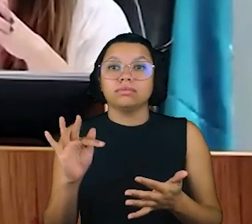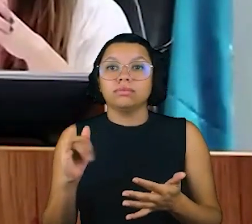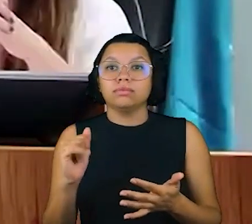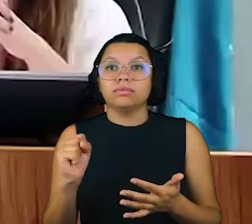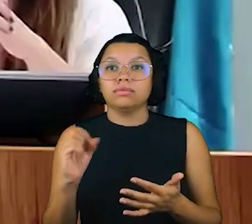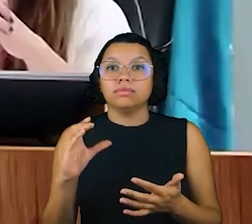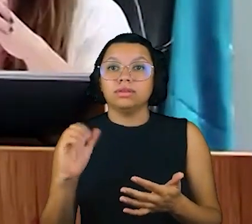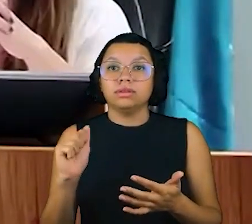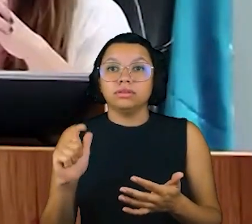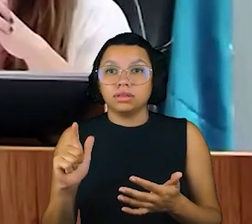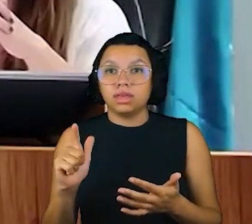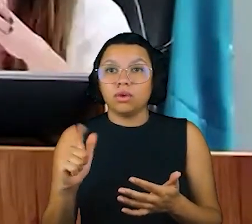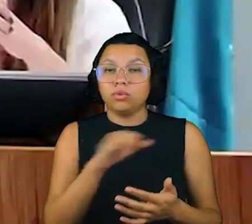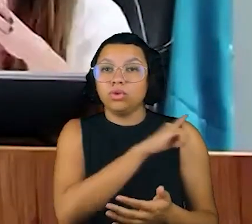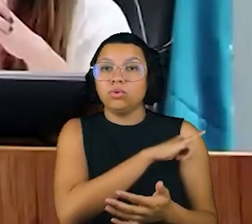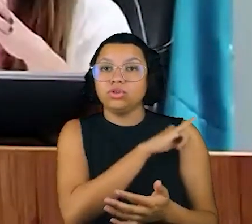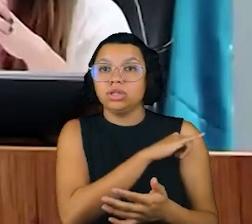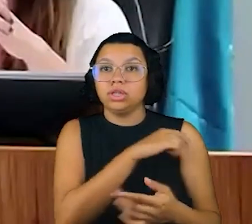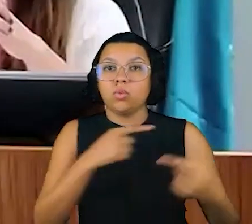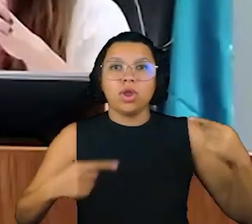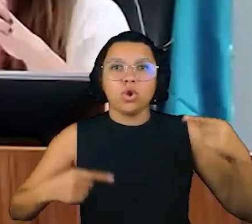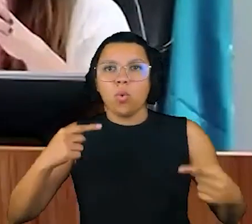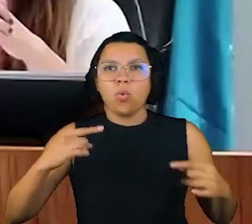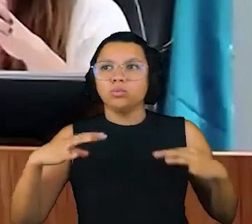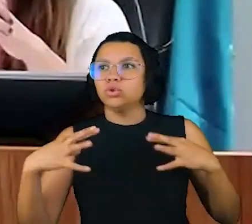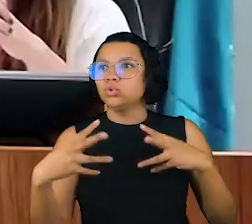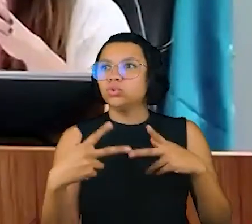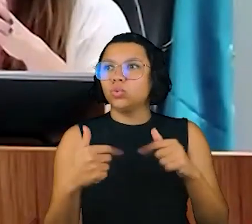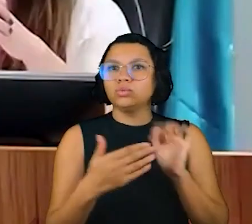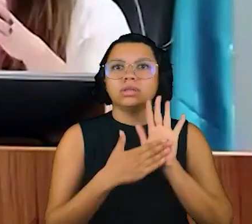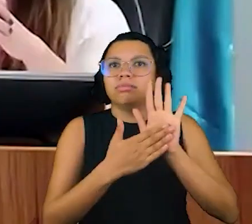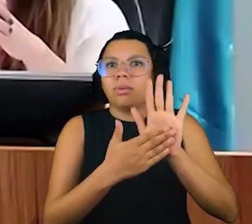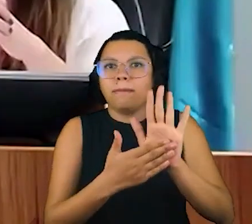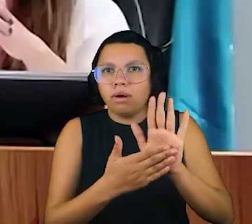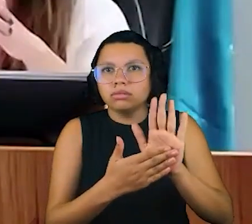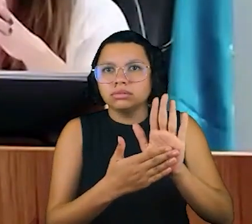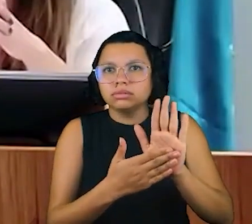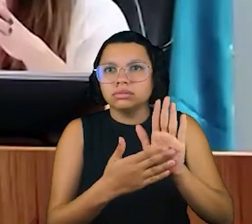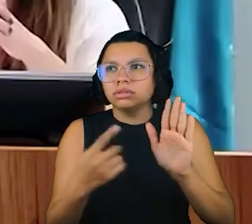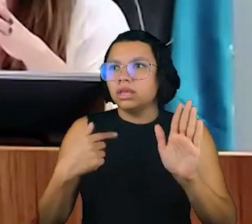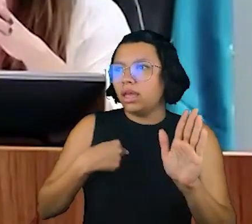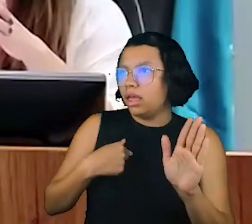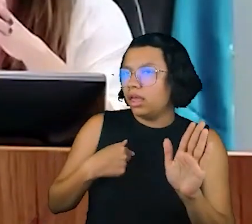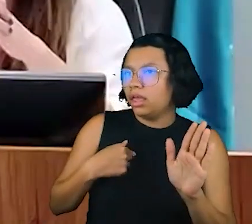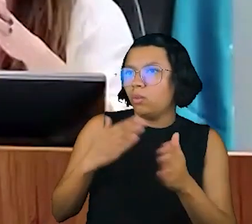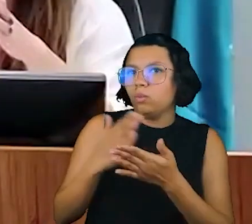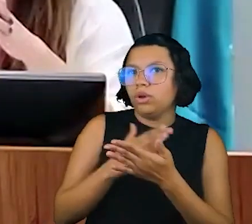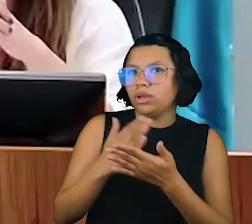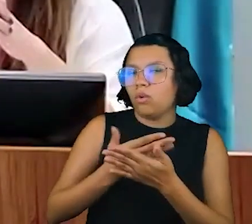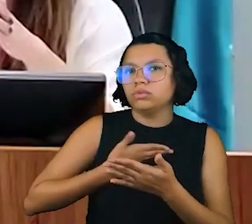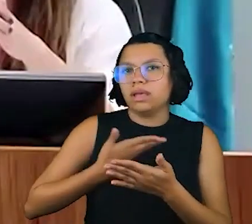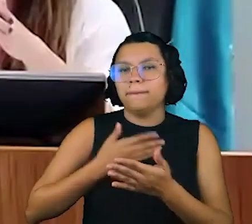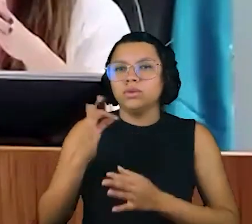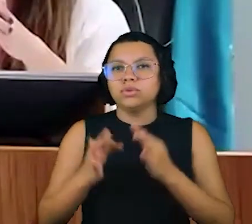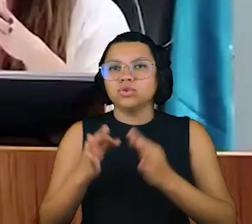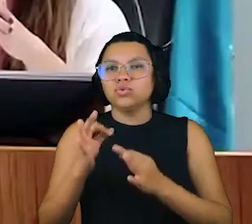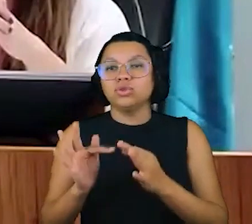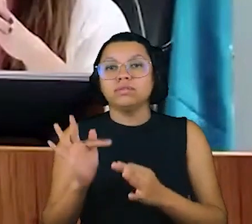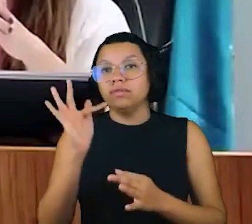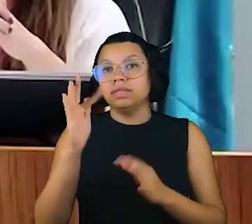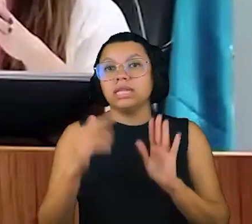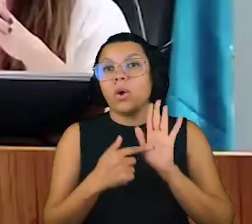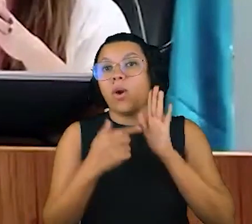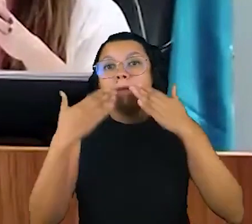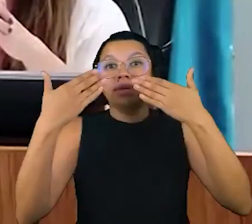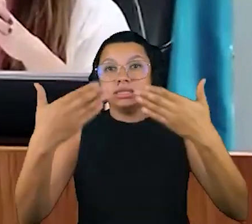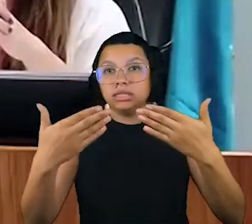de execução fiscal do Rio de Janeiro é contra, absolutamente contra todas as propostas que eu e alguns